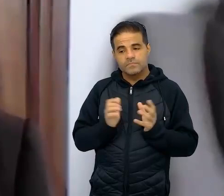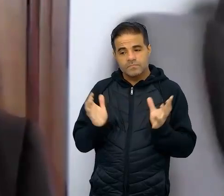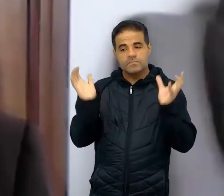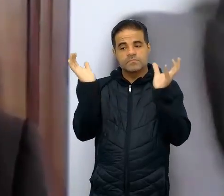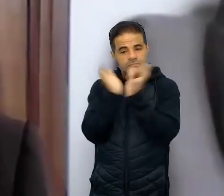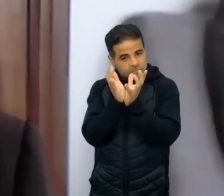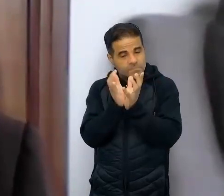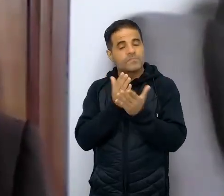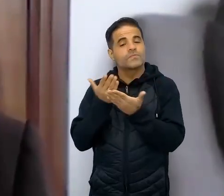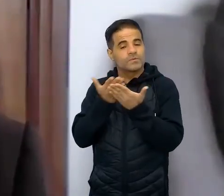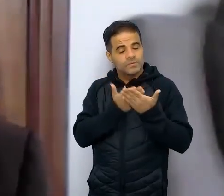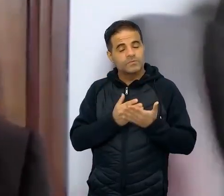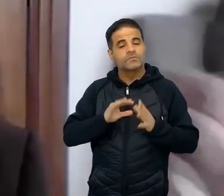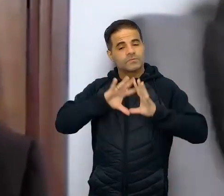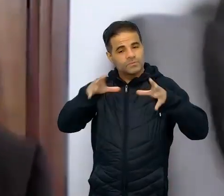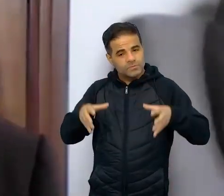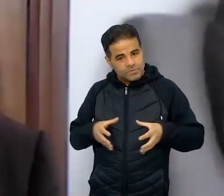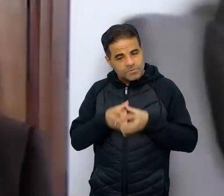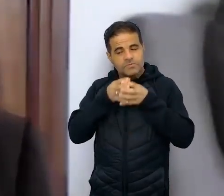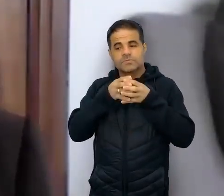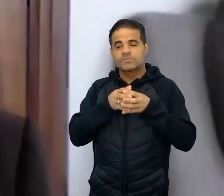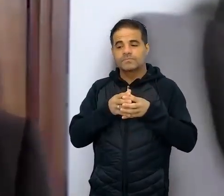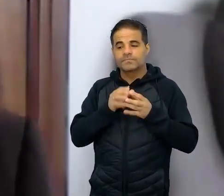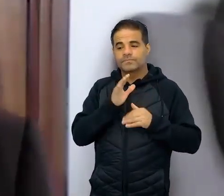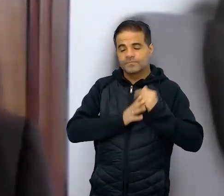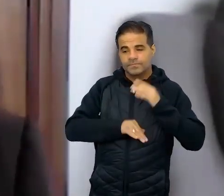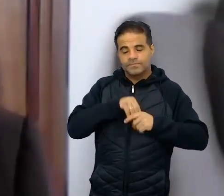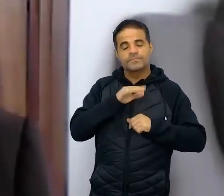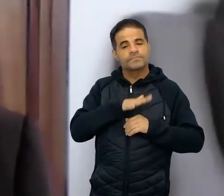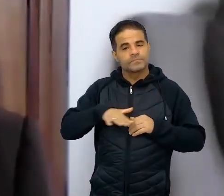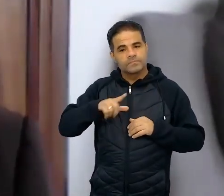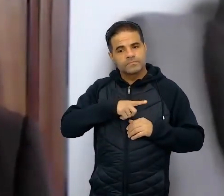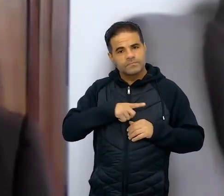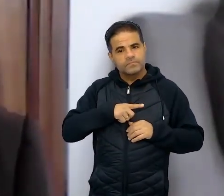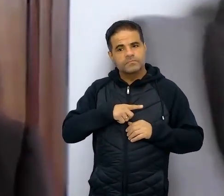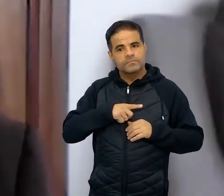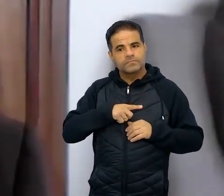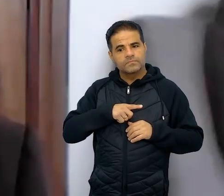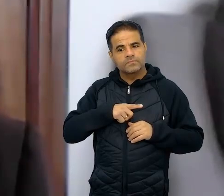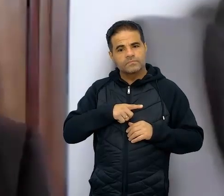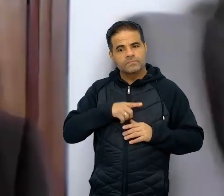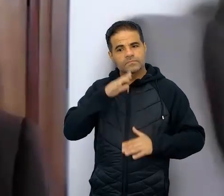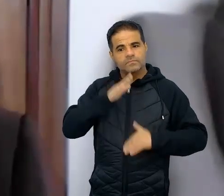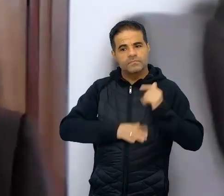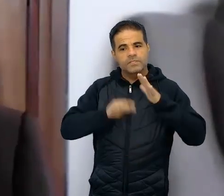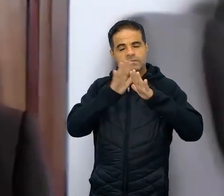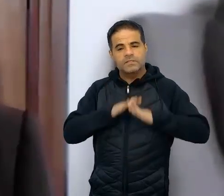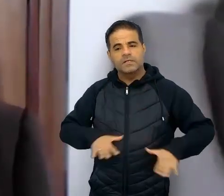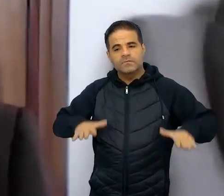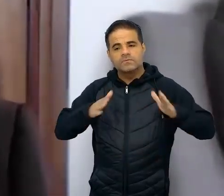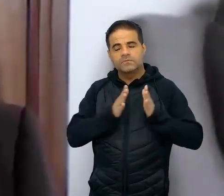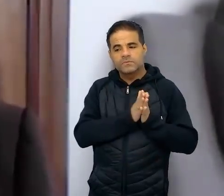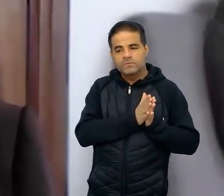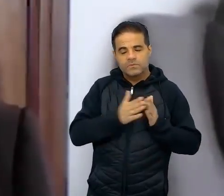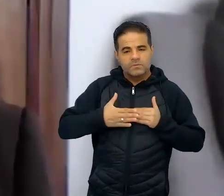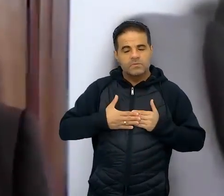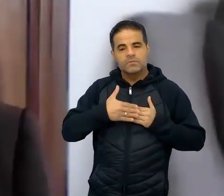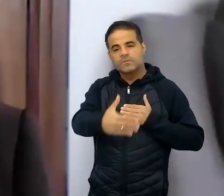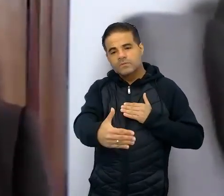bastidores, dos estúdios, o nosso grupo de estudos mesmo, né, que a gente faz a preparação de